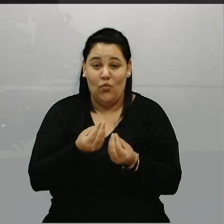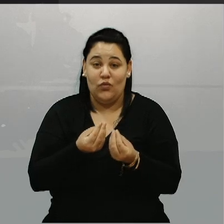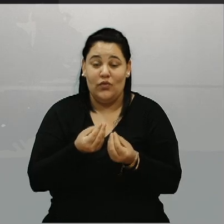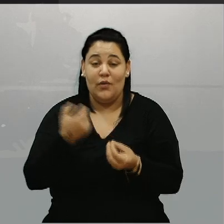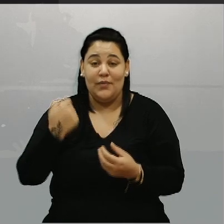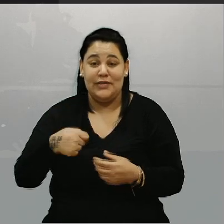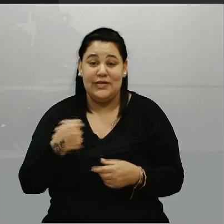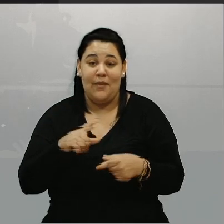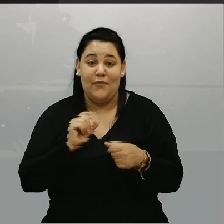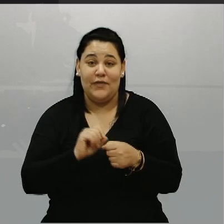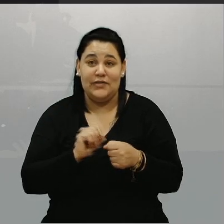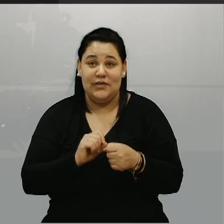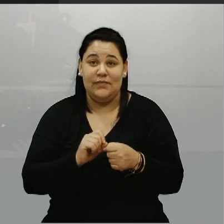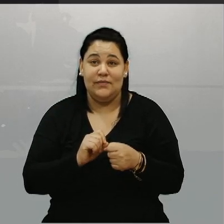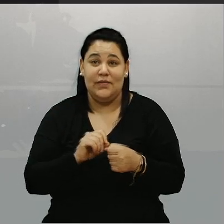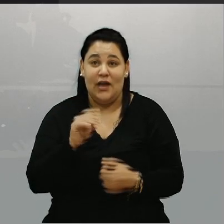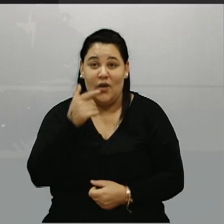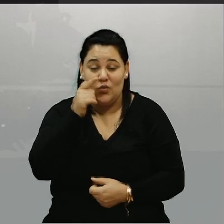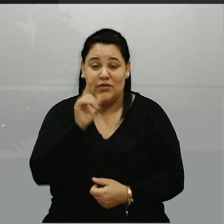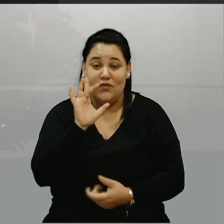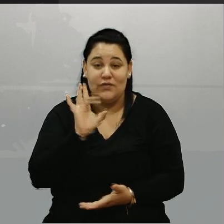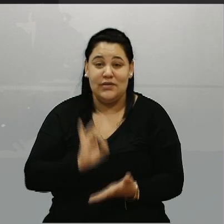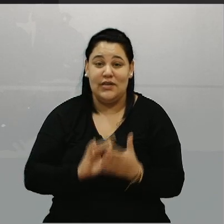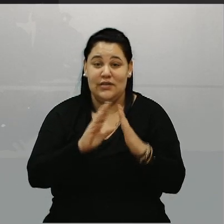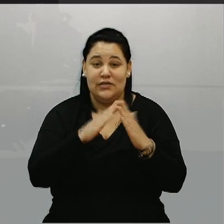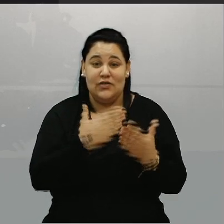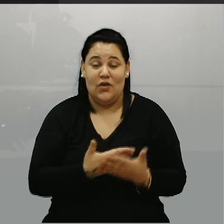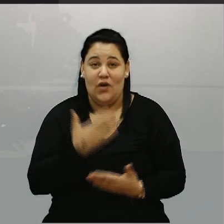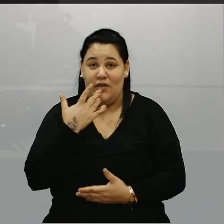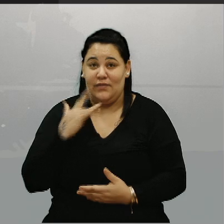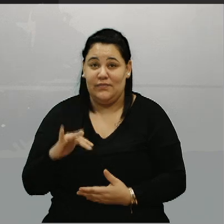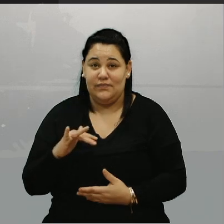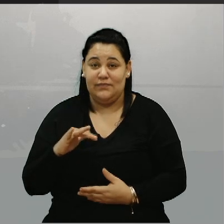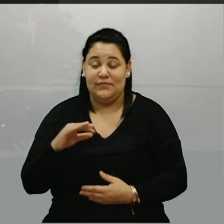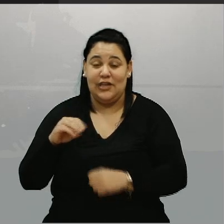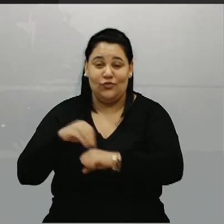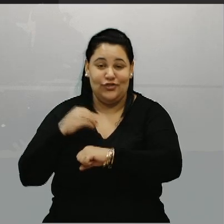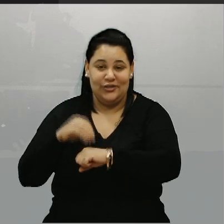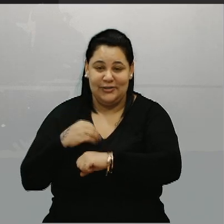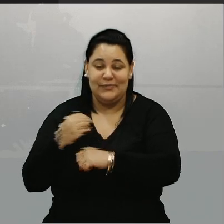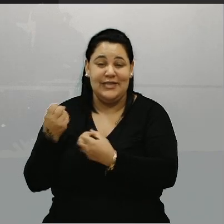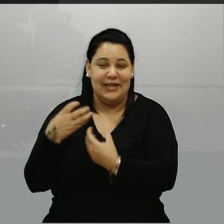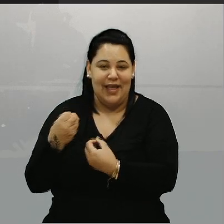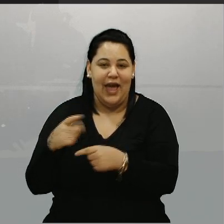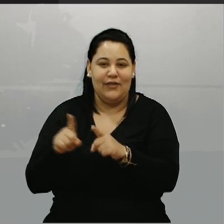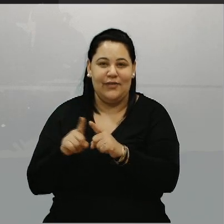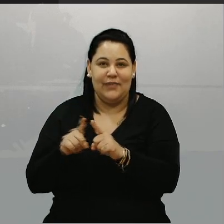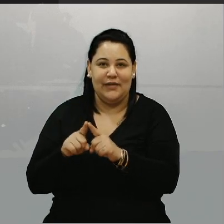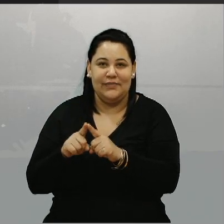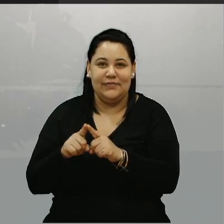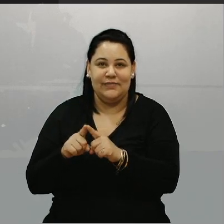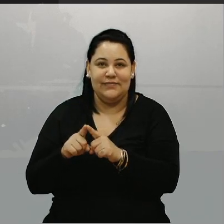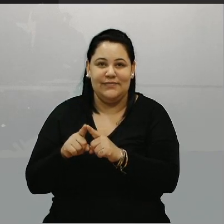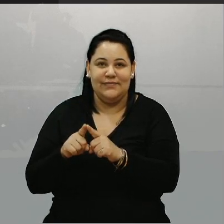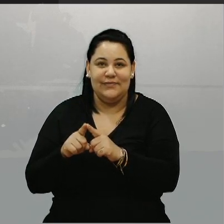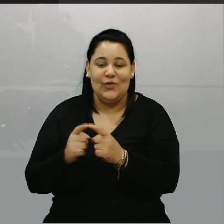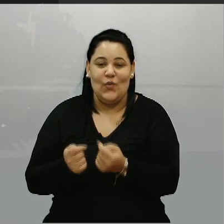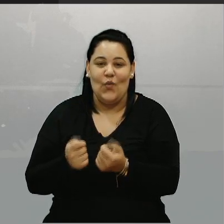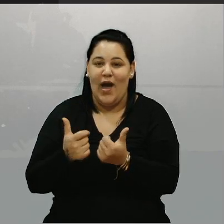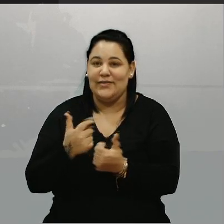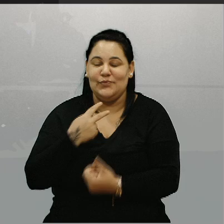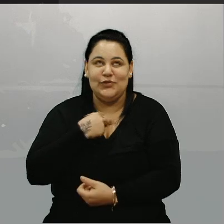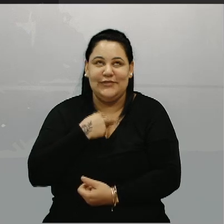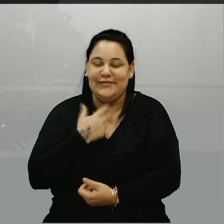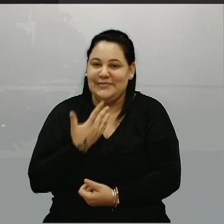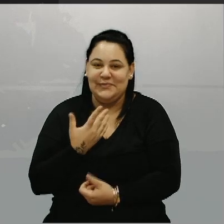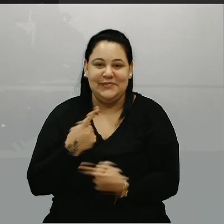para que a escolinha acontecesse. Me deram diretrizes, senhoras e senhores, praticamente quase que impossíveis.